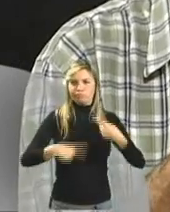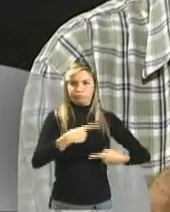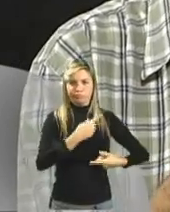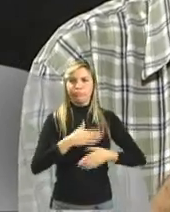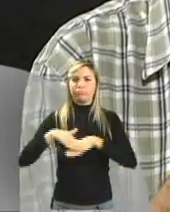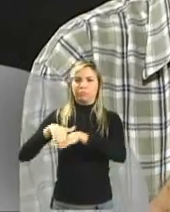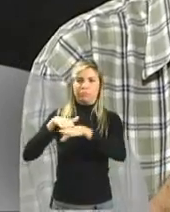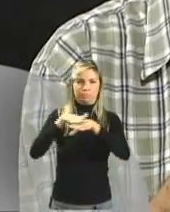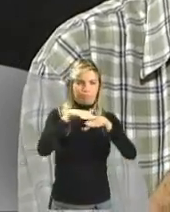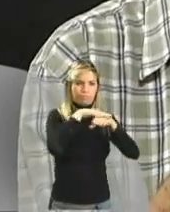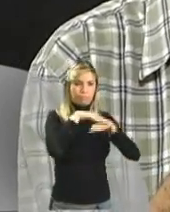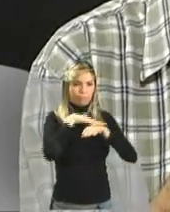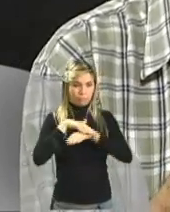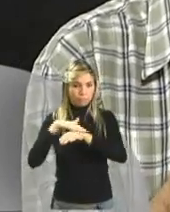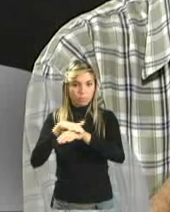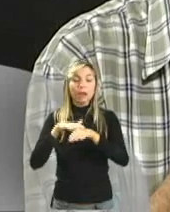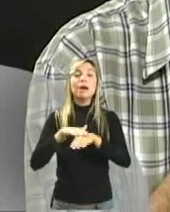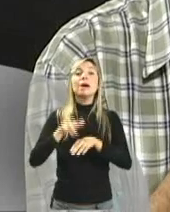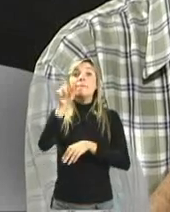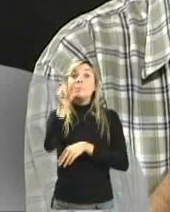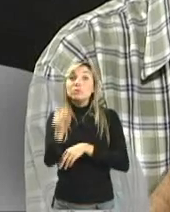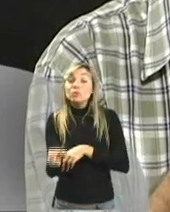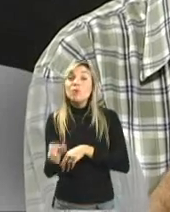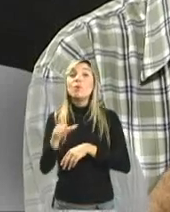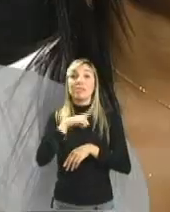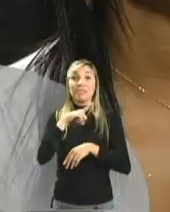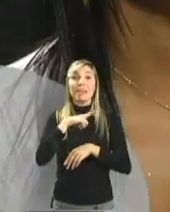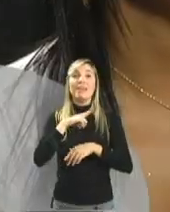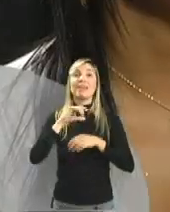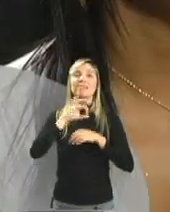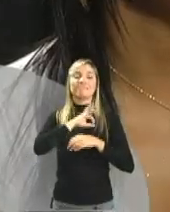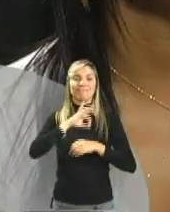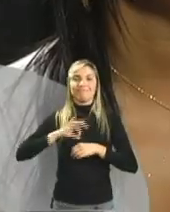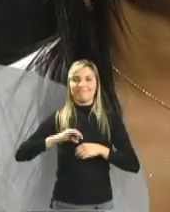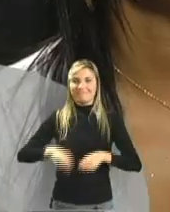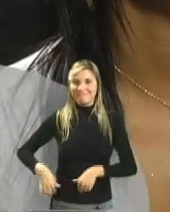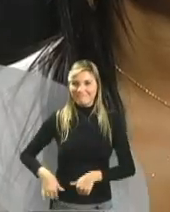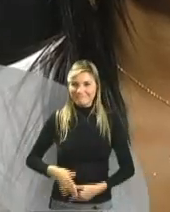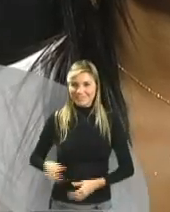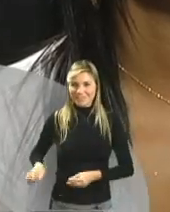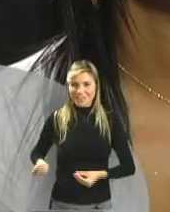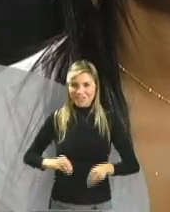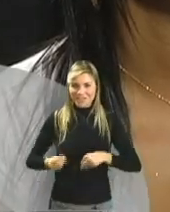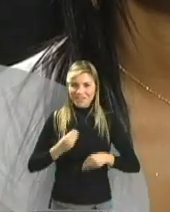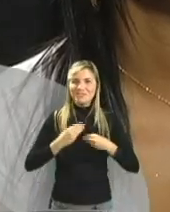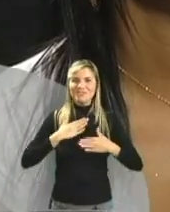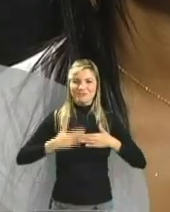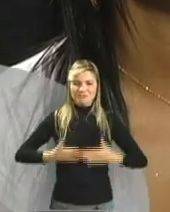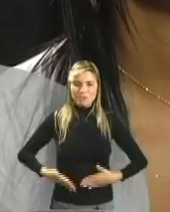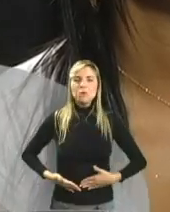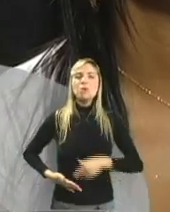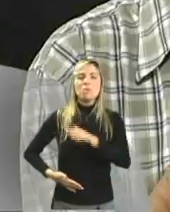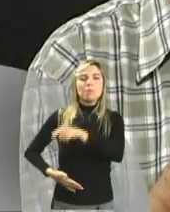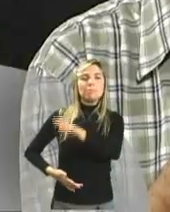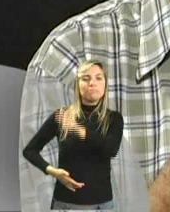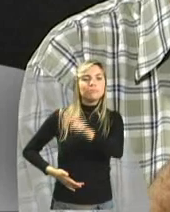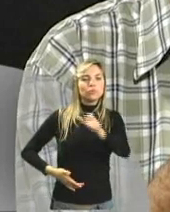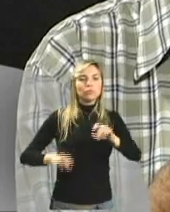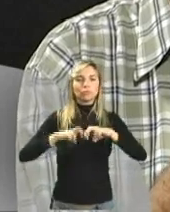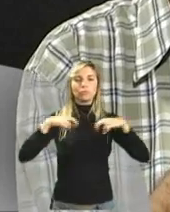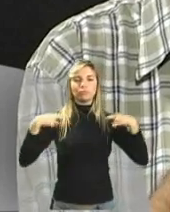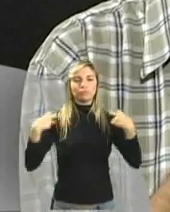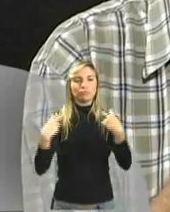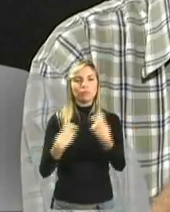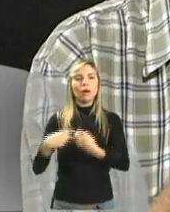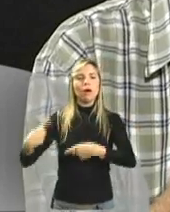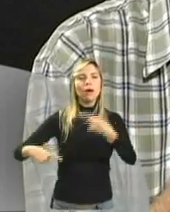feitas por eles mesmos, pelos ostomizados, isso é muito enriquecedor, tanto para nós quanto para eles. Então, assim, ao